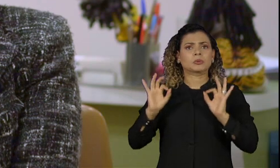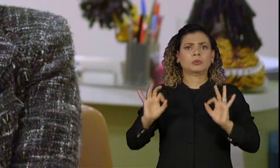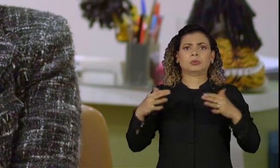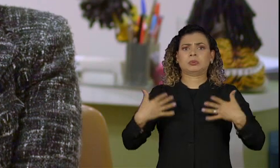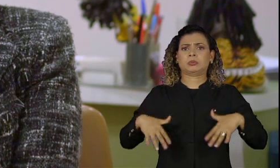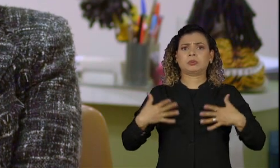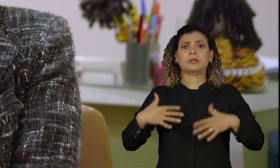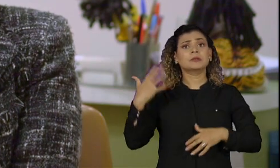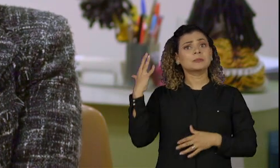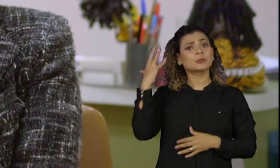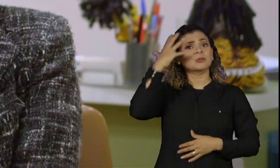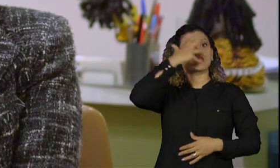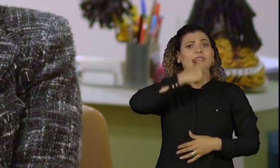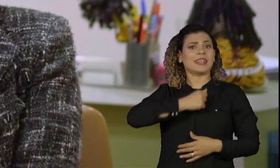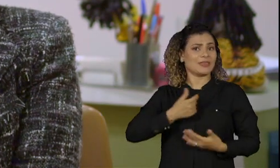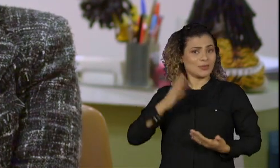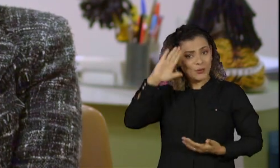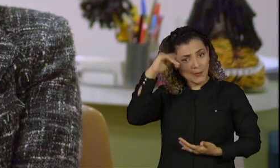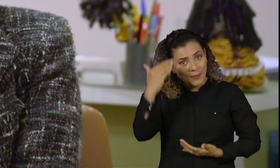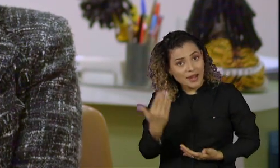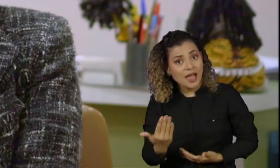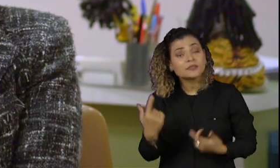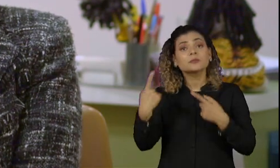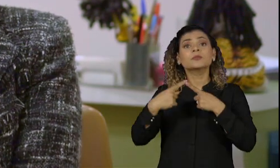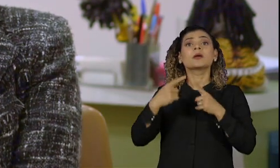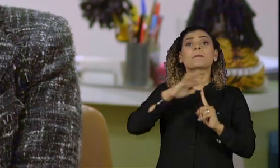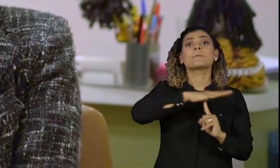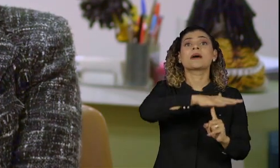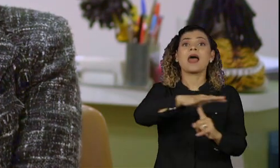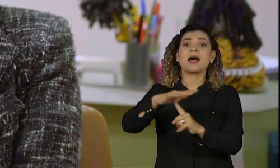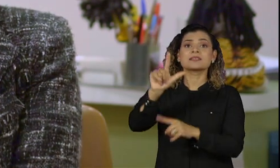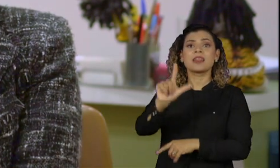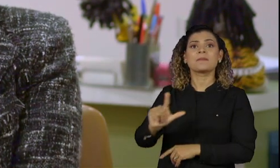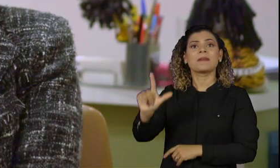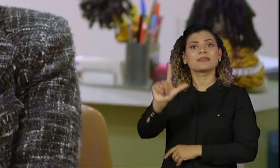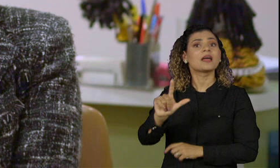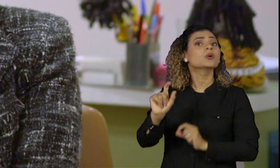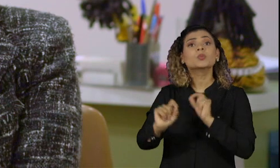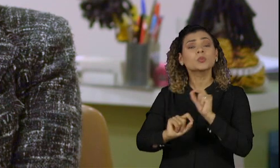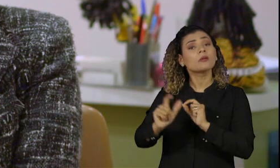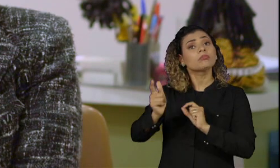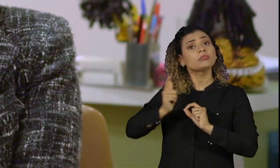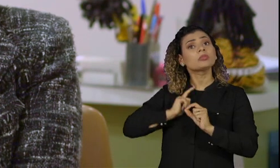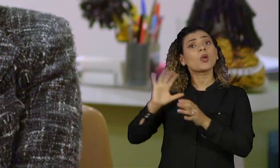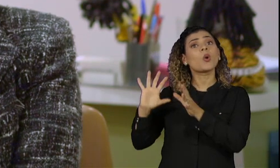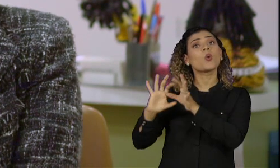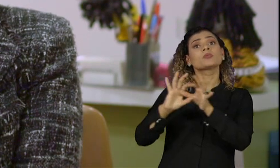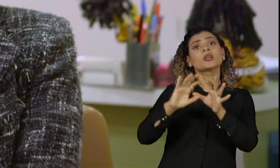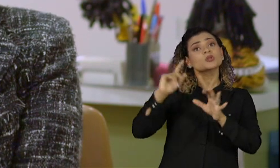muito bonito, porque na Praça da Liberdade, no bairro da Liberdade, ele tem um contexto muito